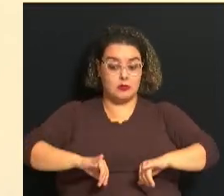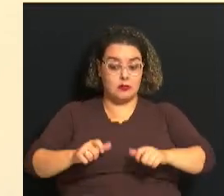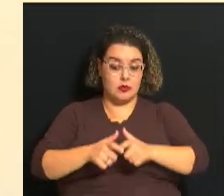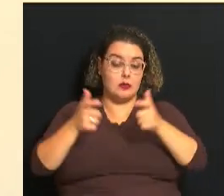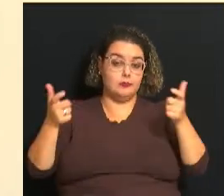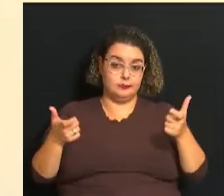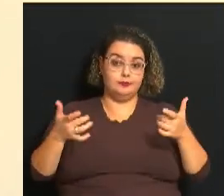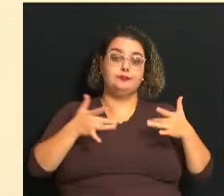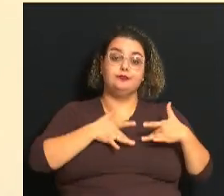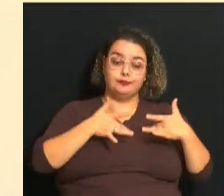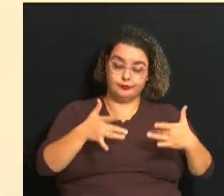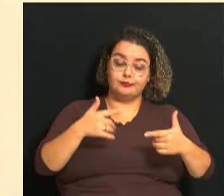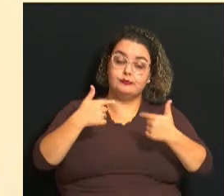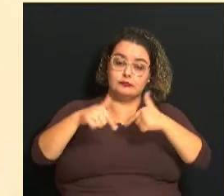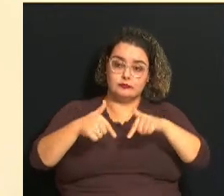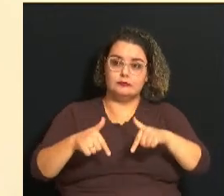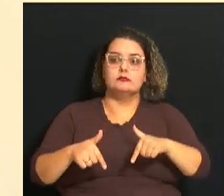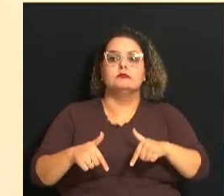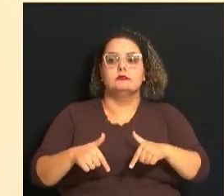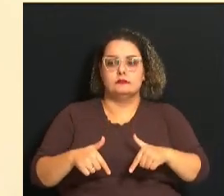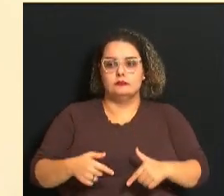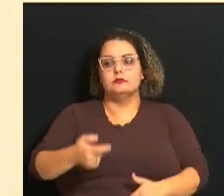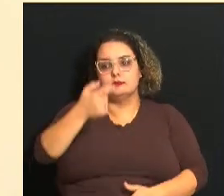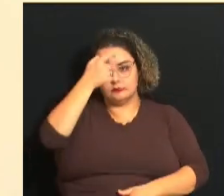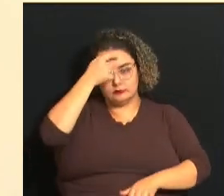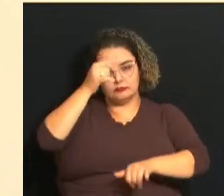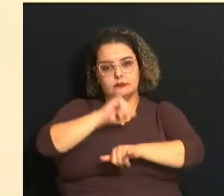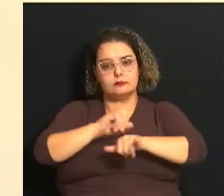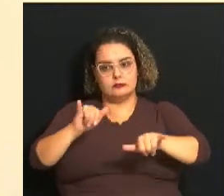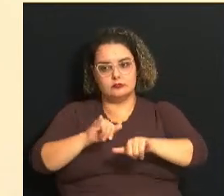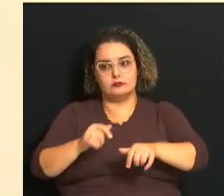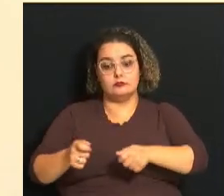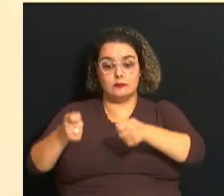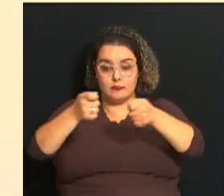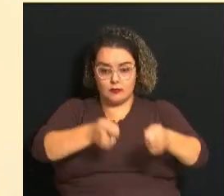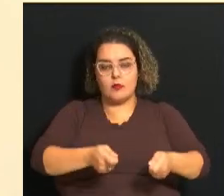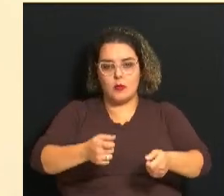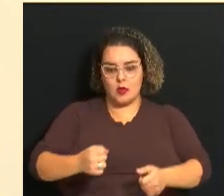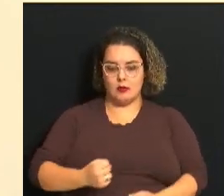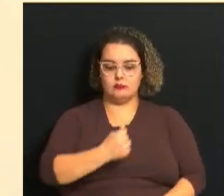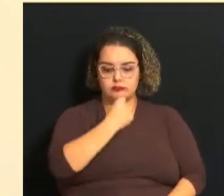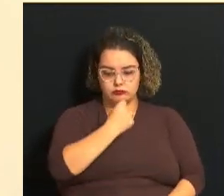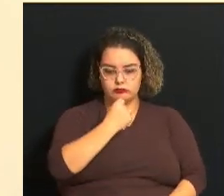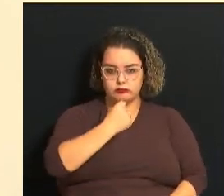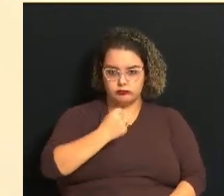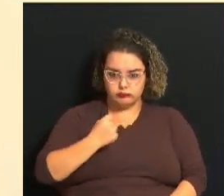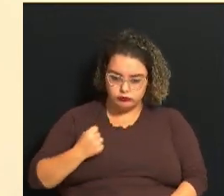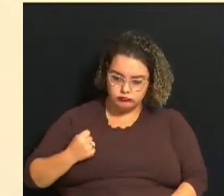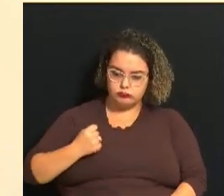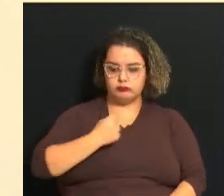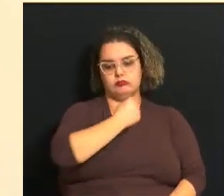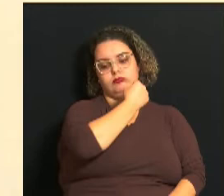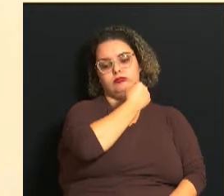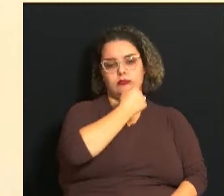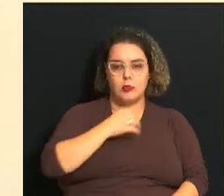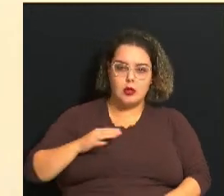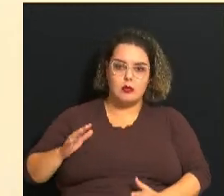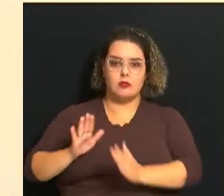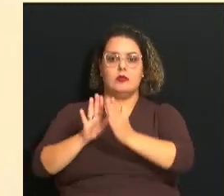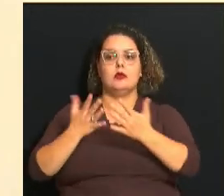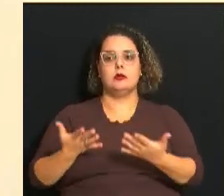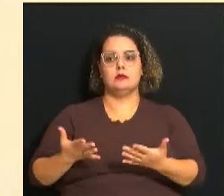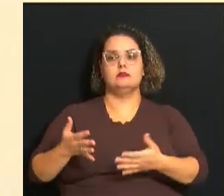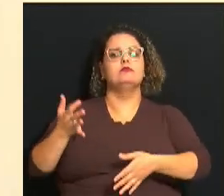que se solidarizar o trabalhador tem que deixar o conscientizado e muito empoderado para ele esteja preparado para esse enfrentamento porque a via judicial